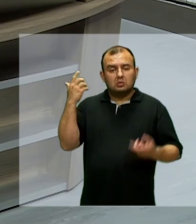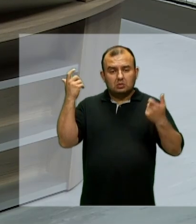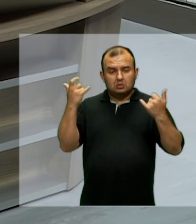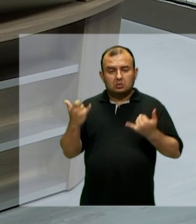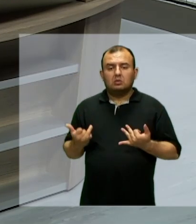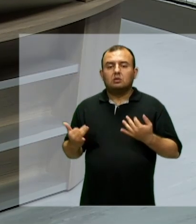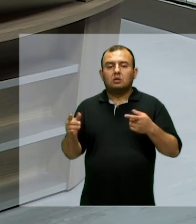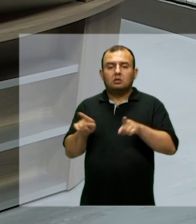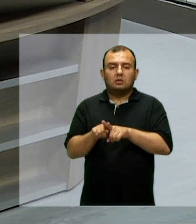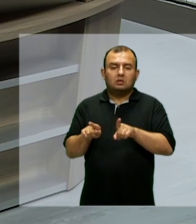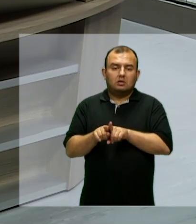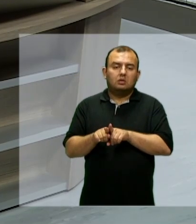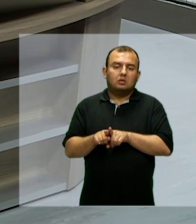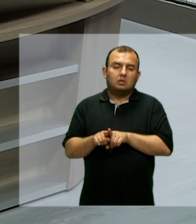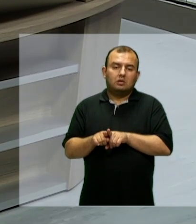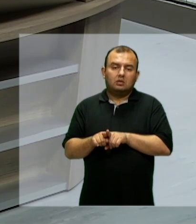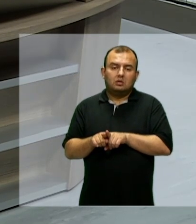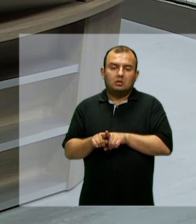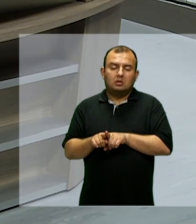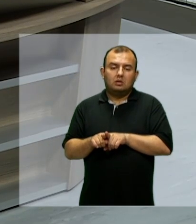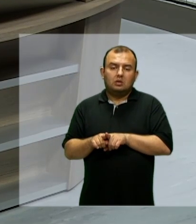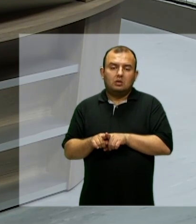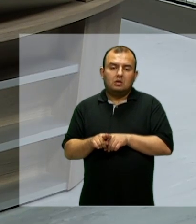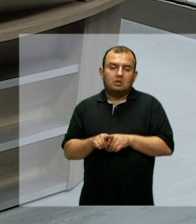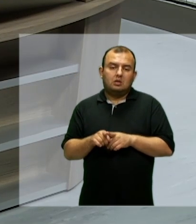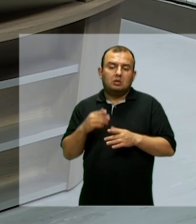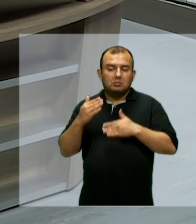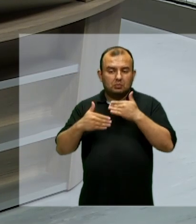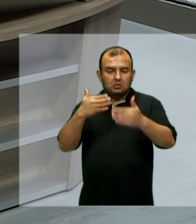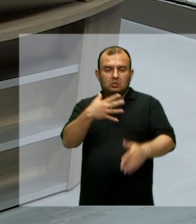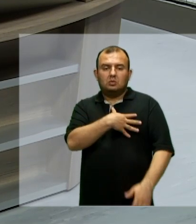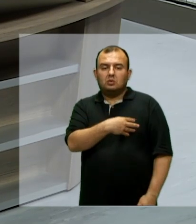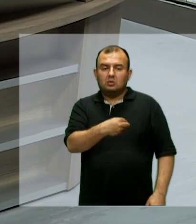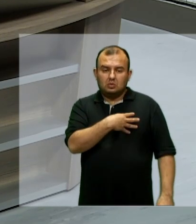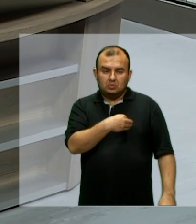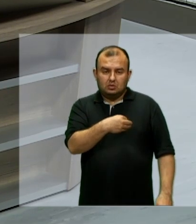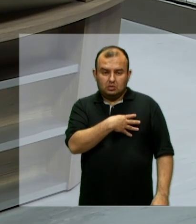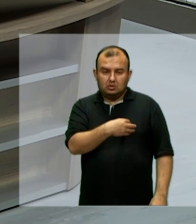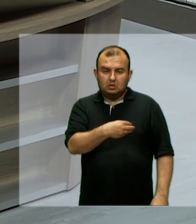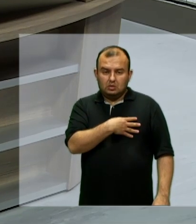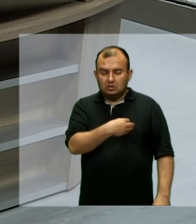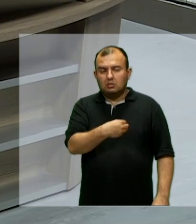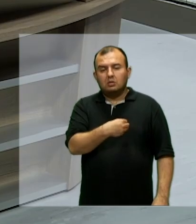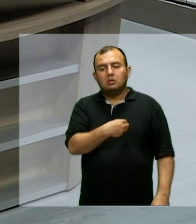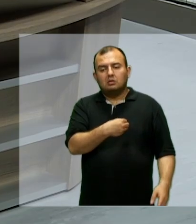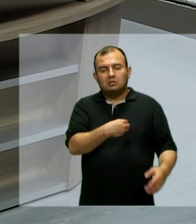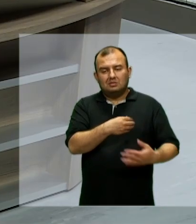dizia que a amamentação, o processo de amamentação,